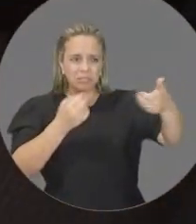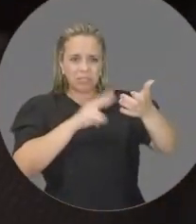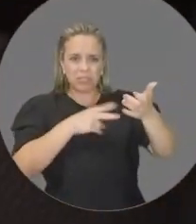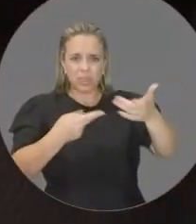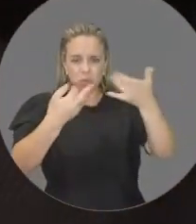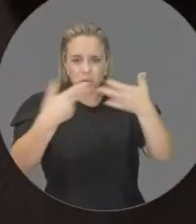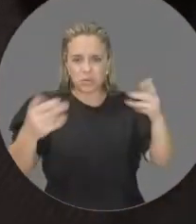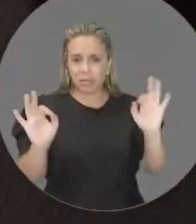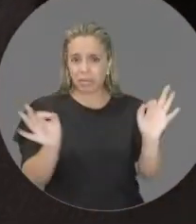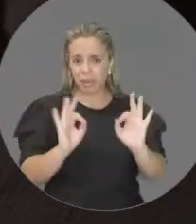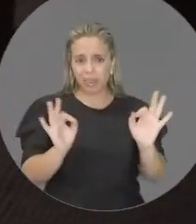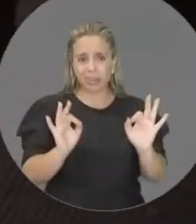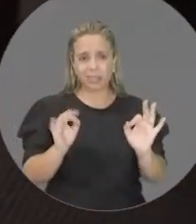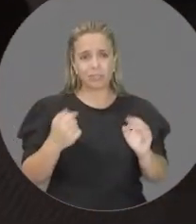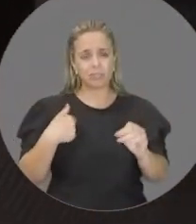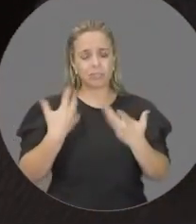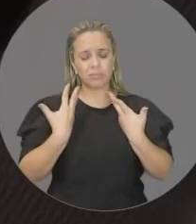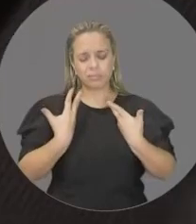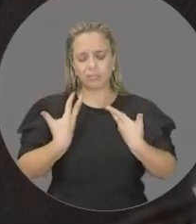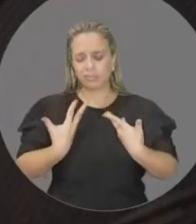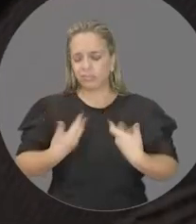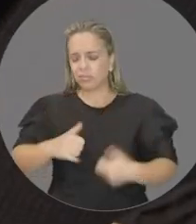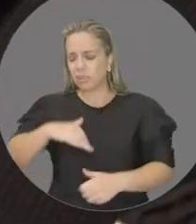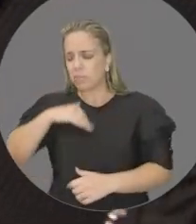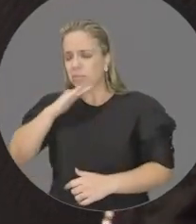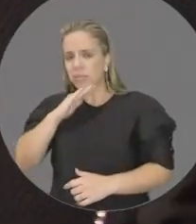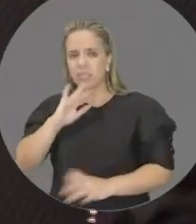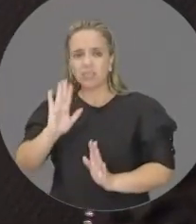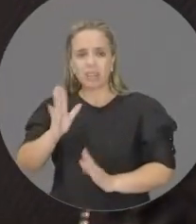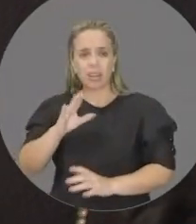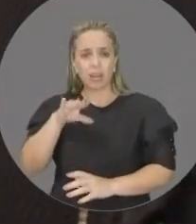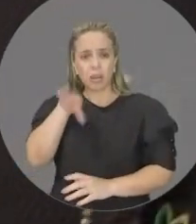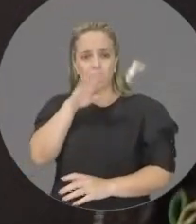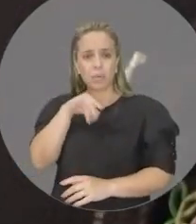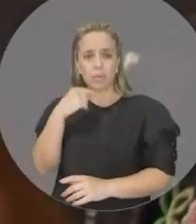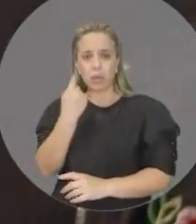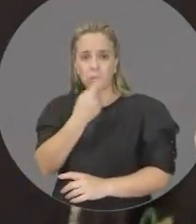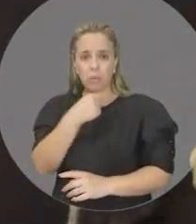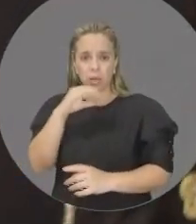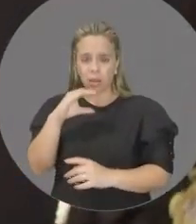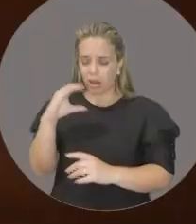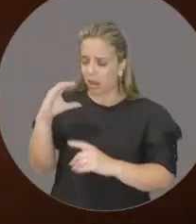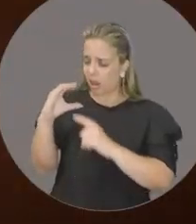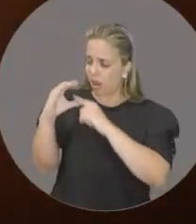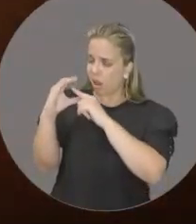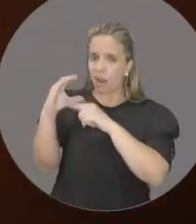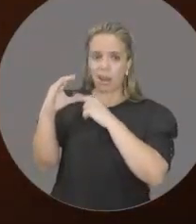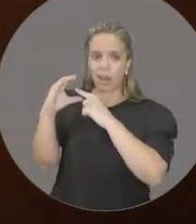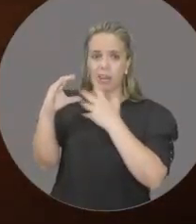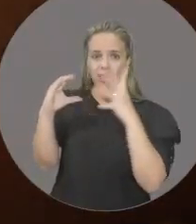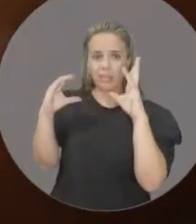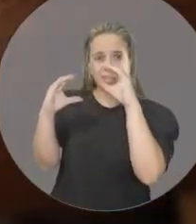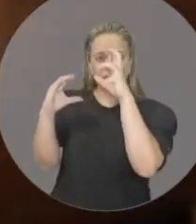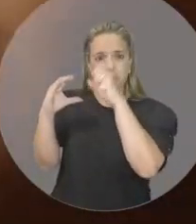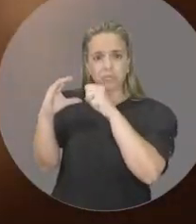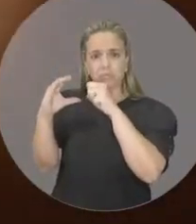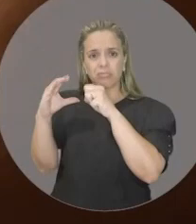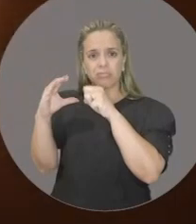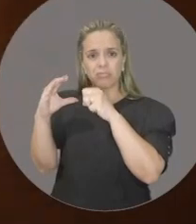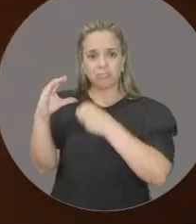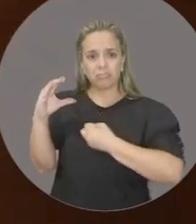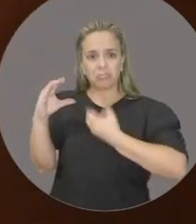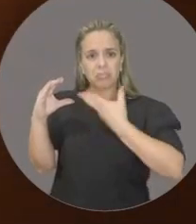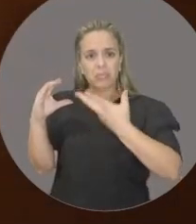cansada, abatida até. Meu palato duro está escuro e não entrega a